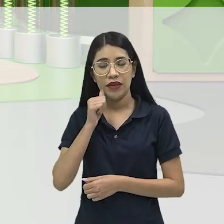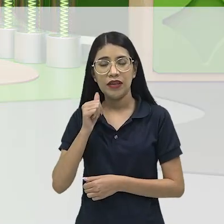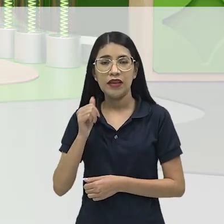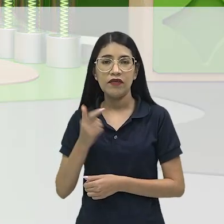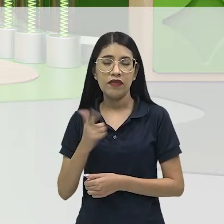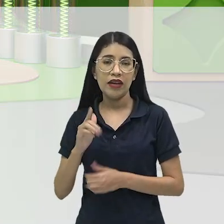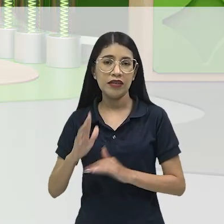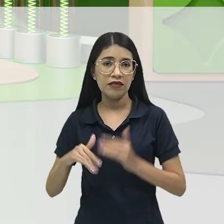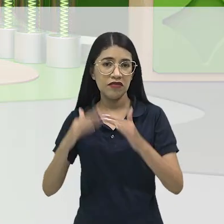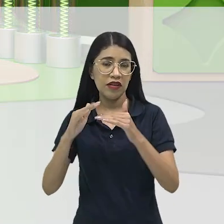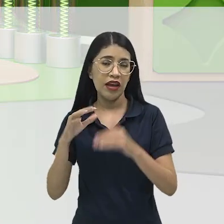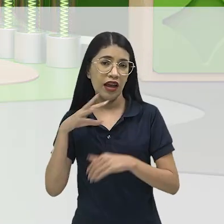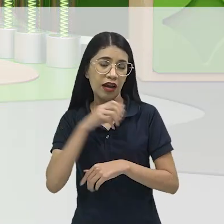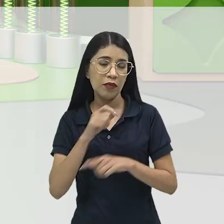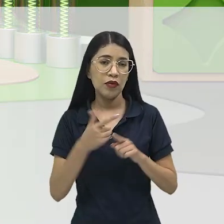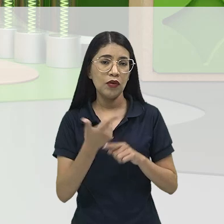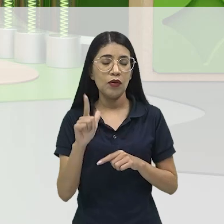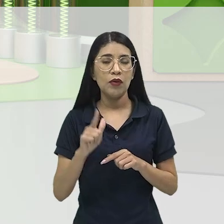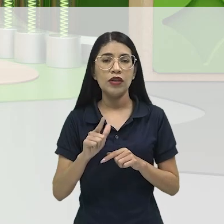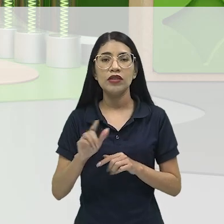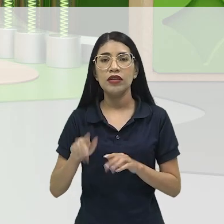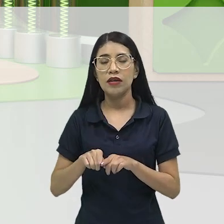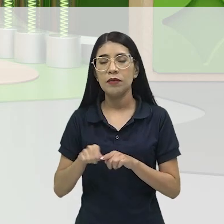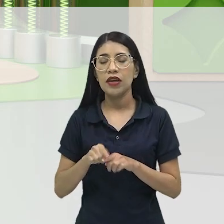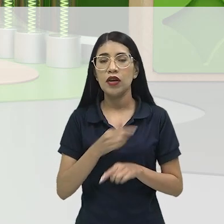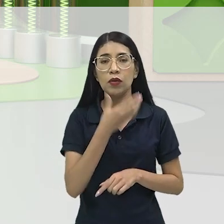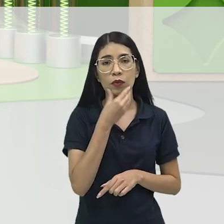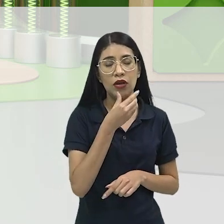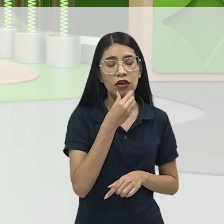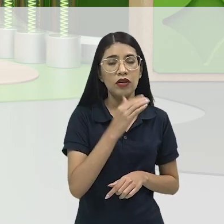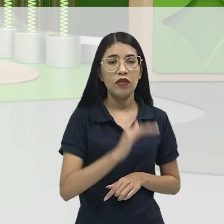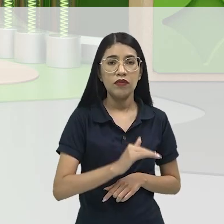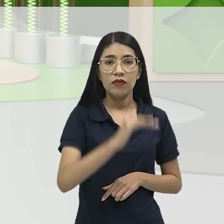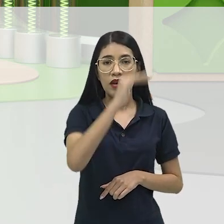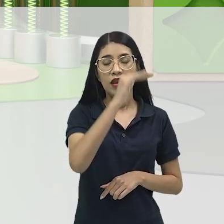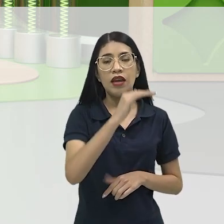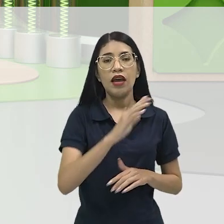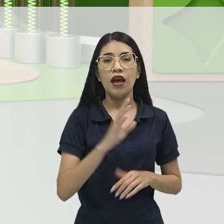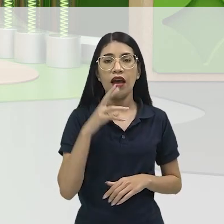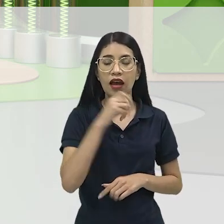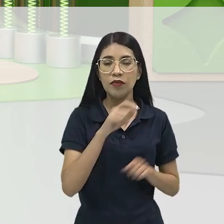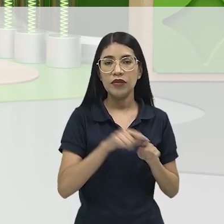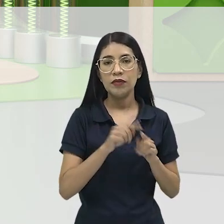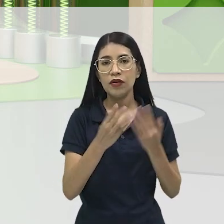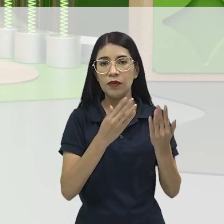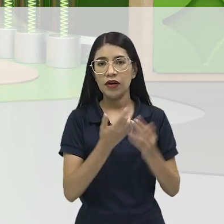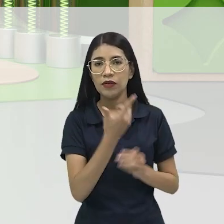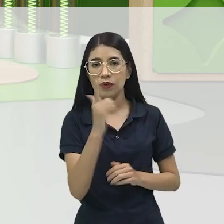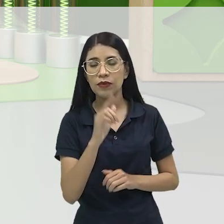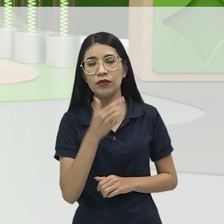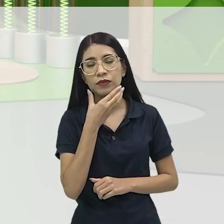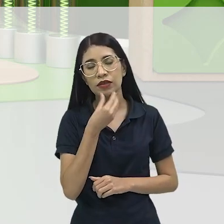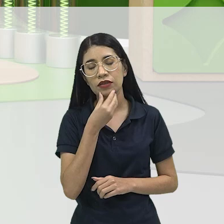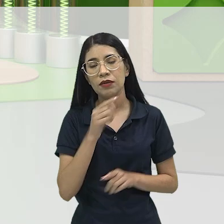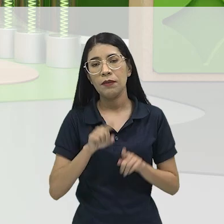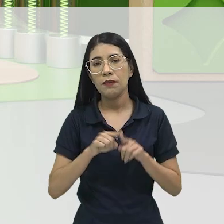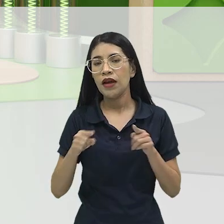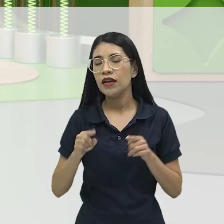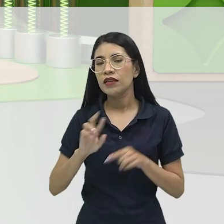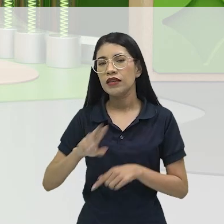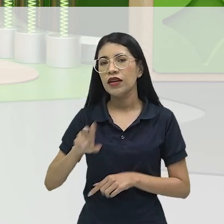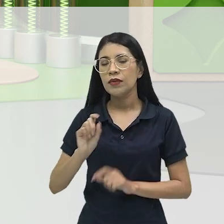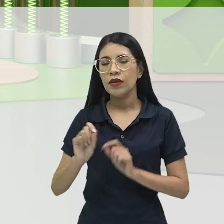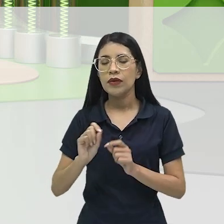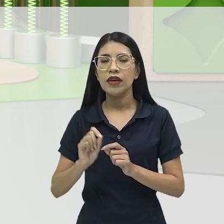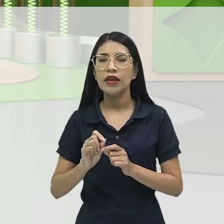que outras. Vai ter meninos que vão crescer ali, se desenvolver também mais rápido que outros. E isso não deve ser um motivo,